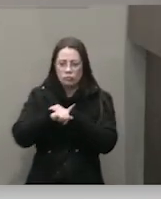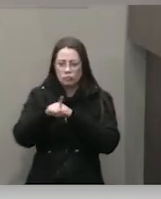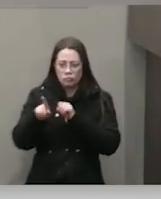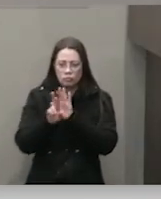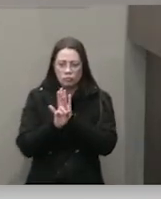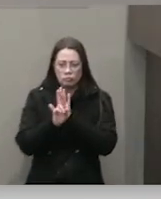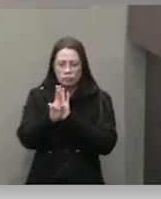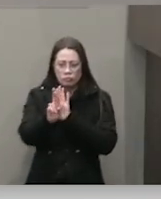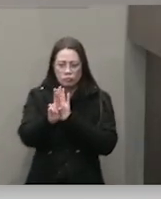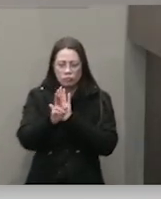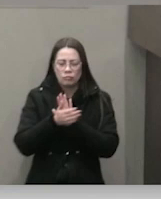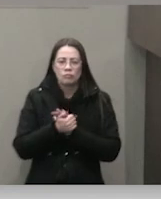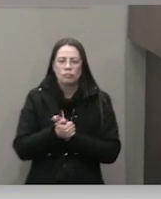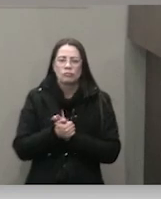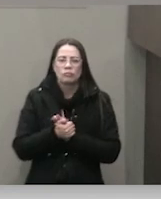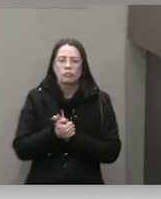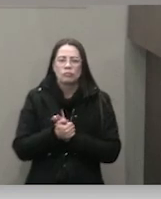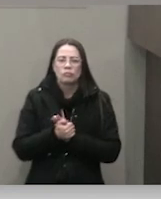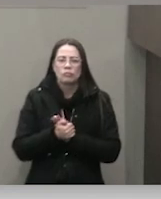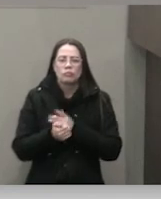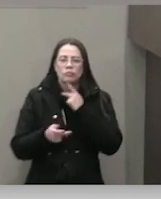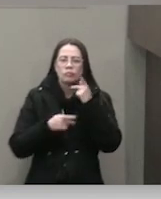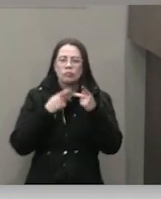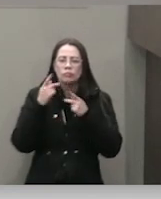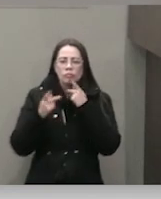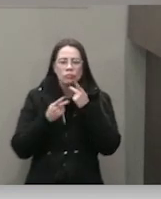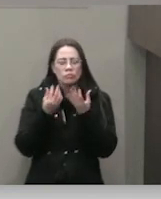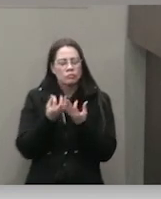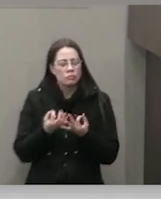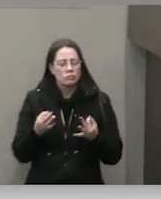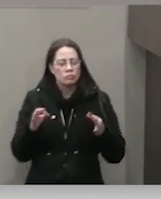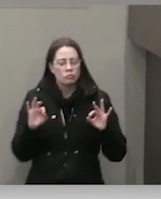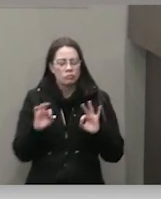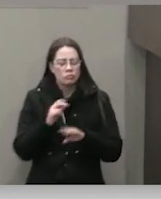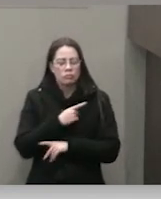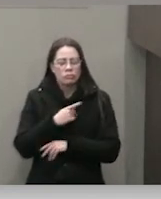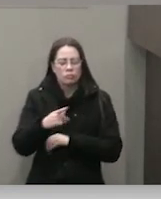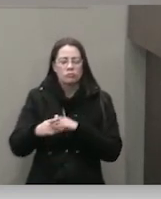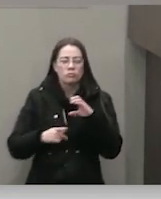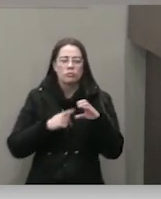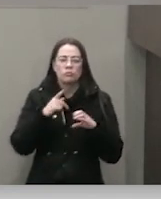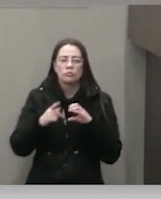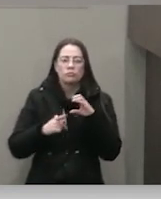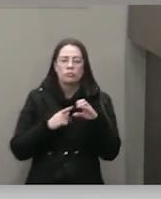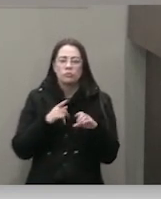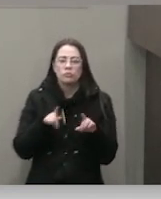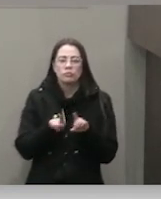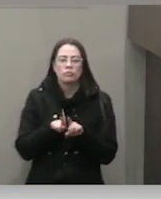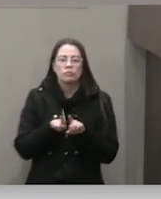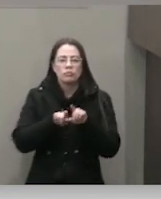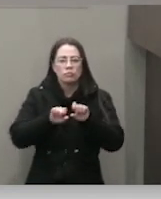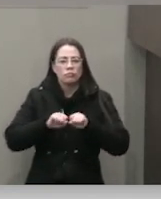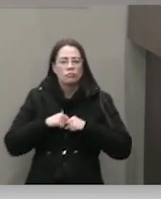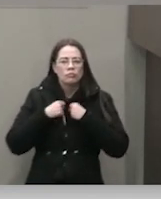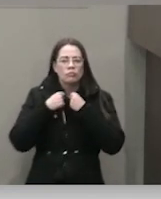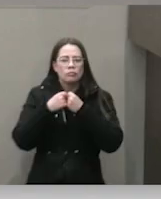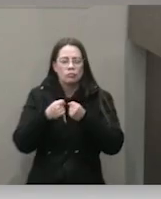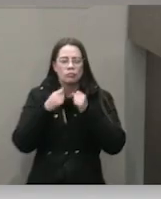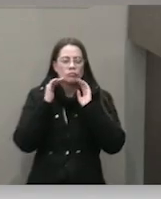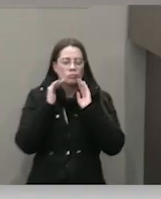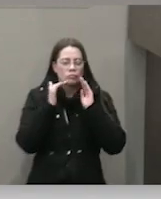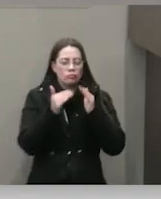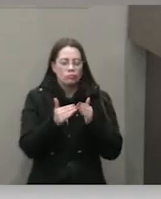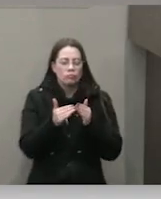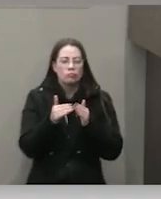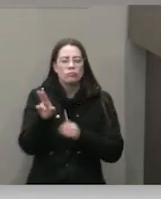representam. Essas são as simples palavras desse presidente da Casa Legislativa, senhores. E que o empenho e dedicação dos senhores